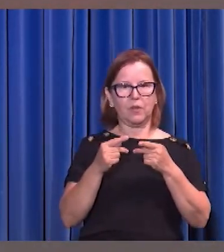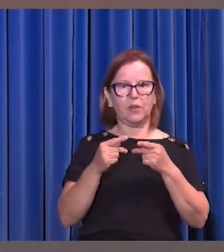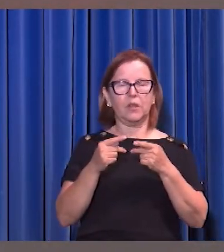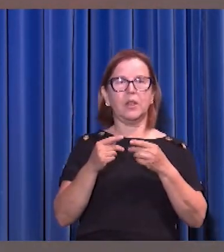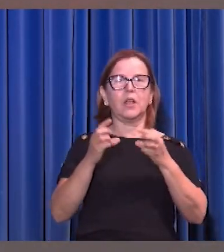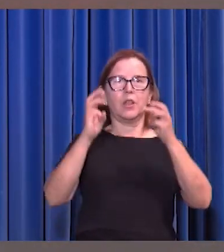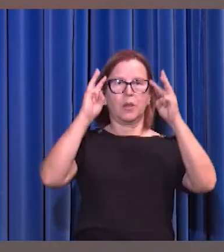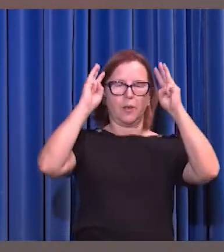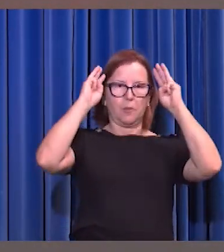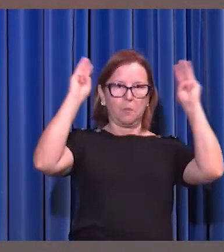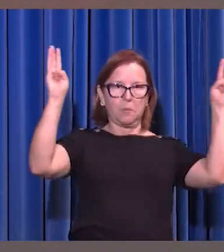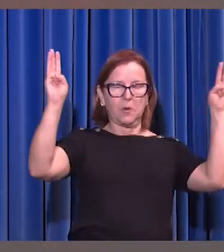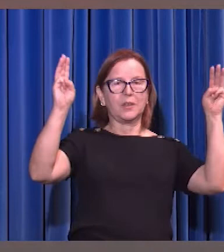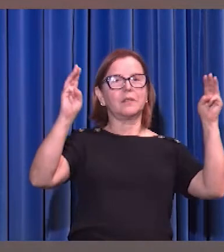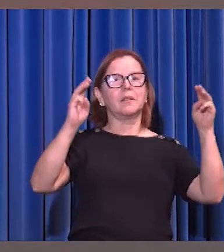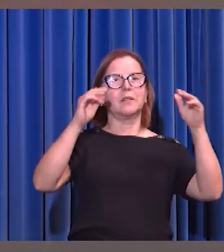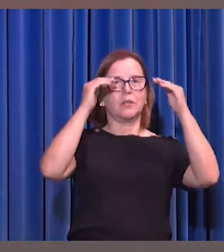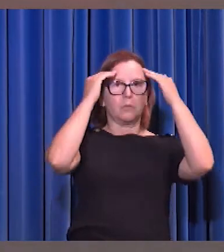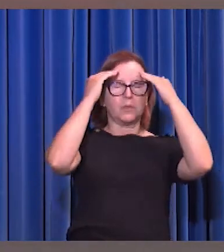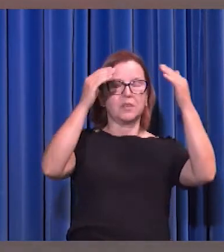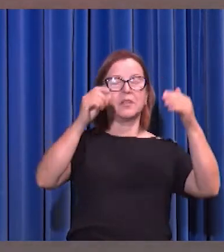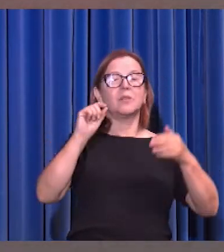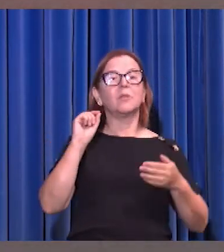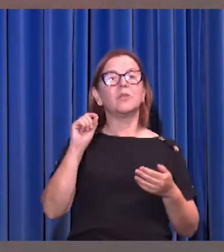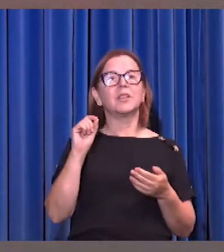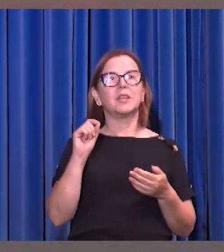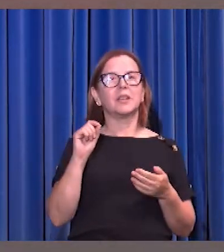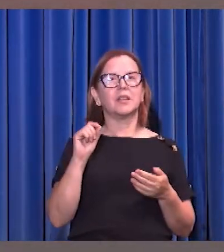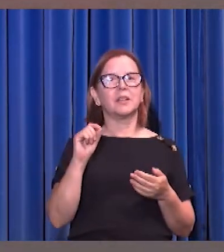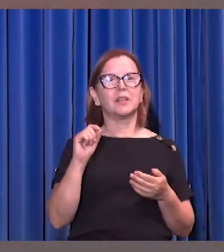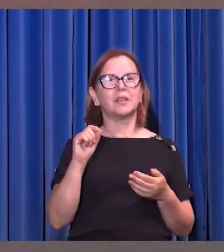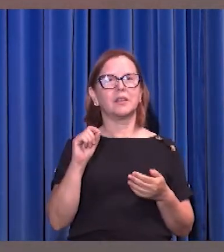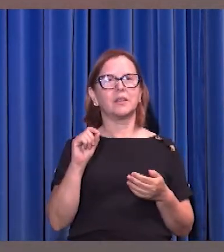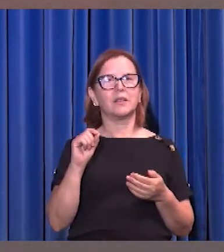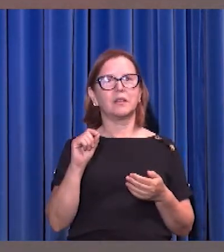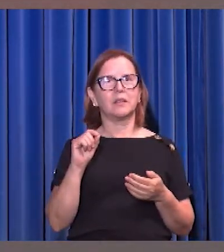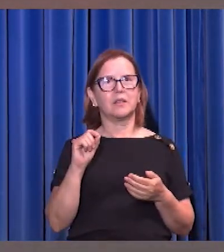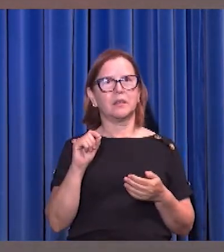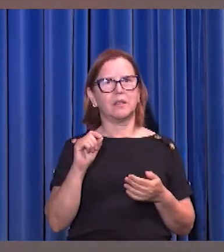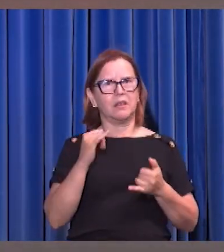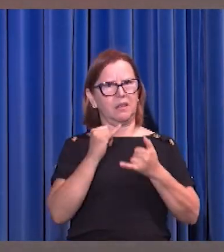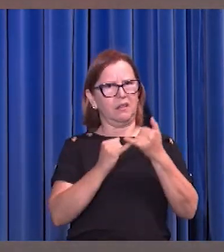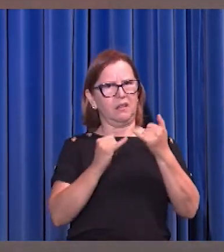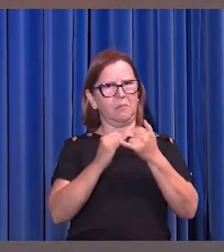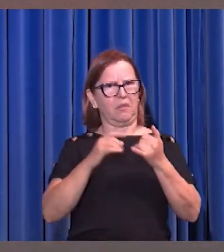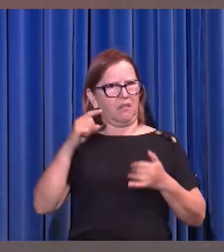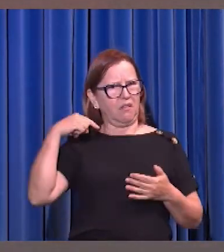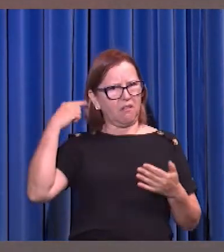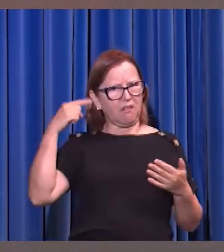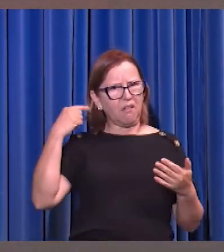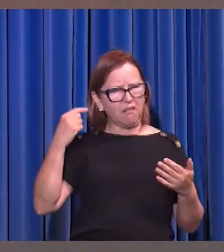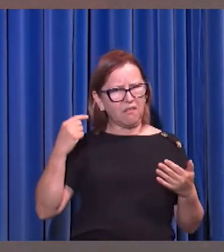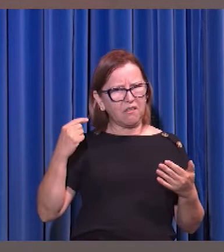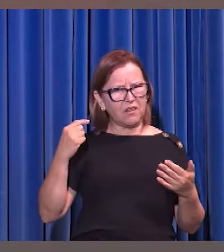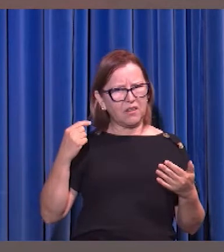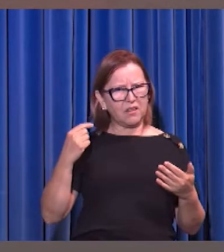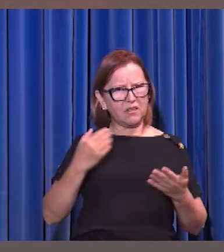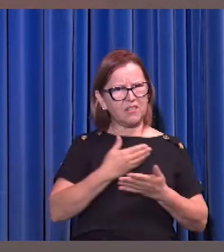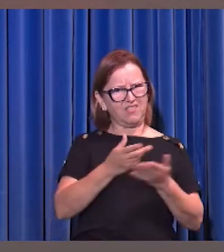Moisés era o quê? Um verdadeiro absurdo. Vocês concordam comigo?